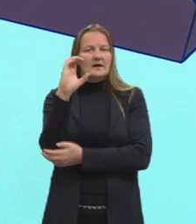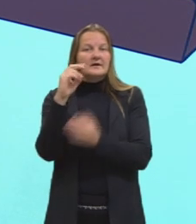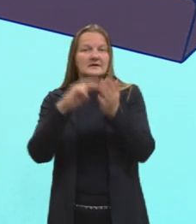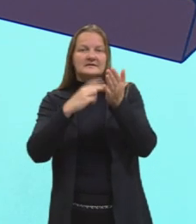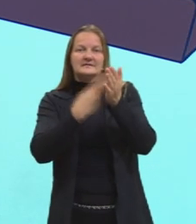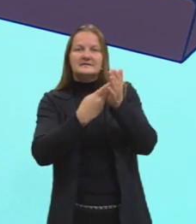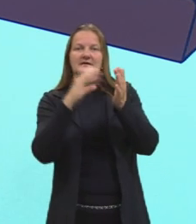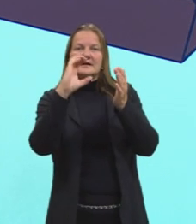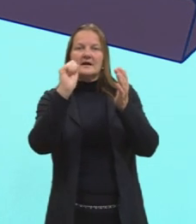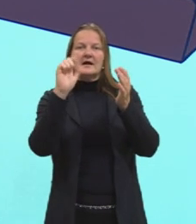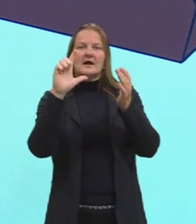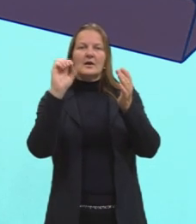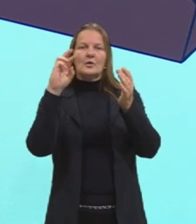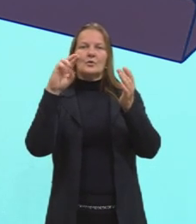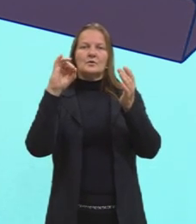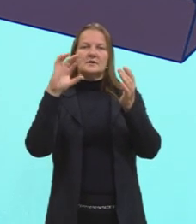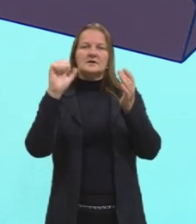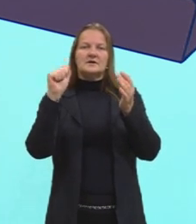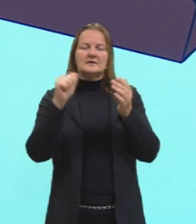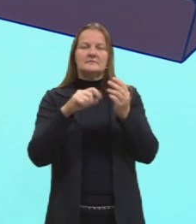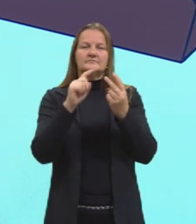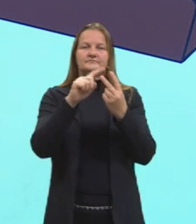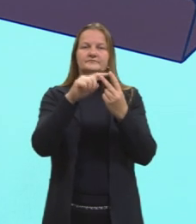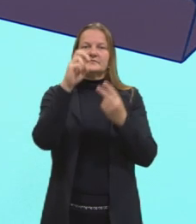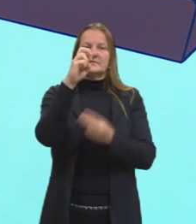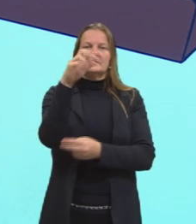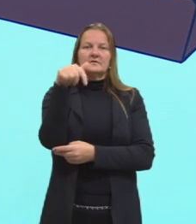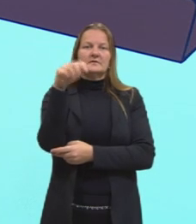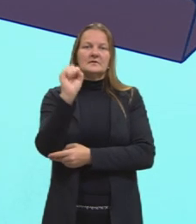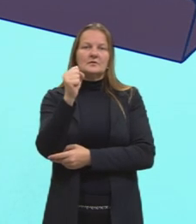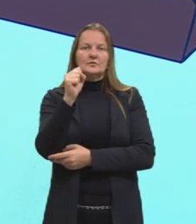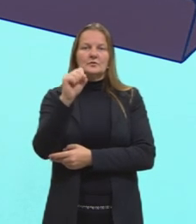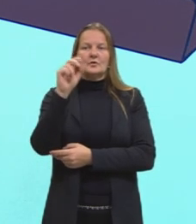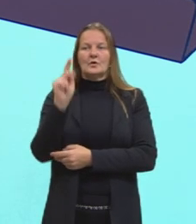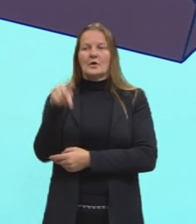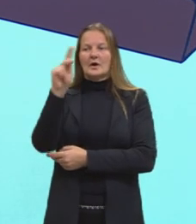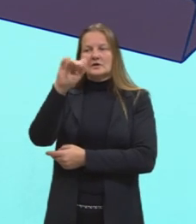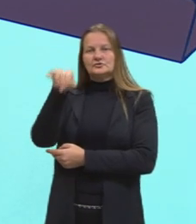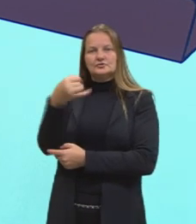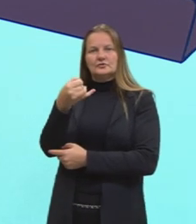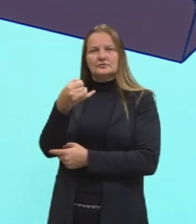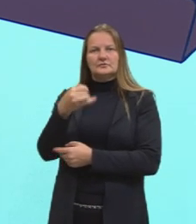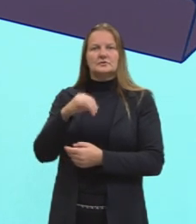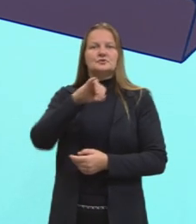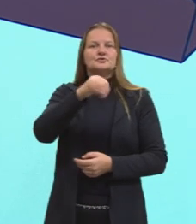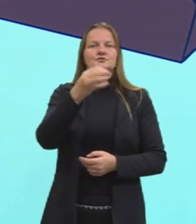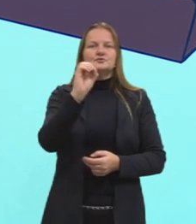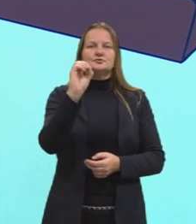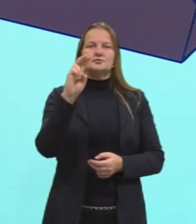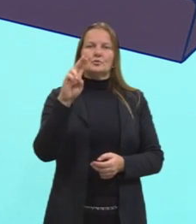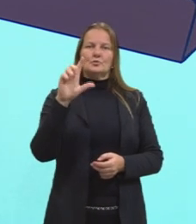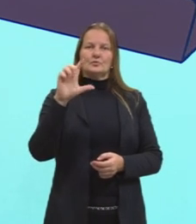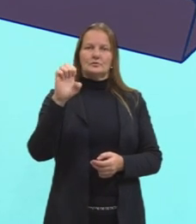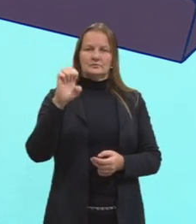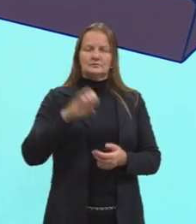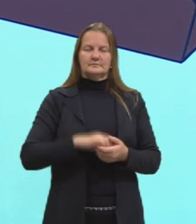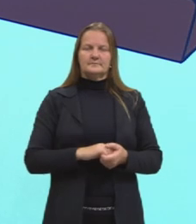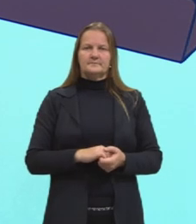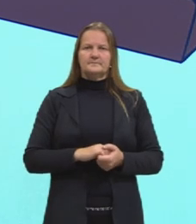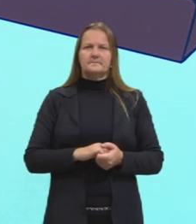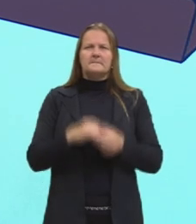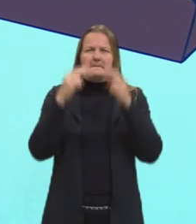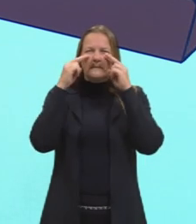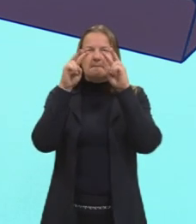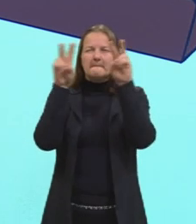igual a 578 kg e se Jr Alves então aqui a gente tá vendo